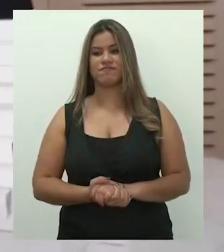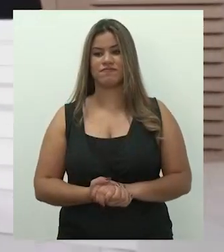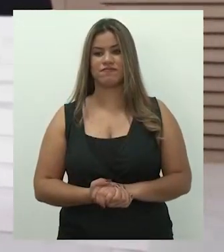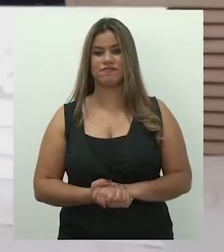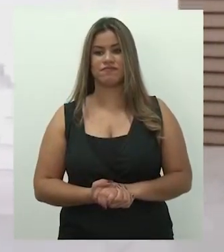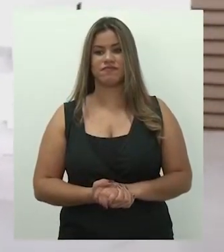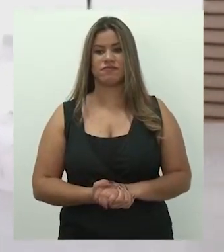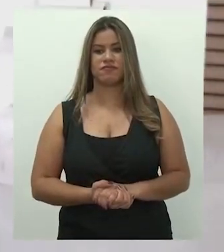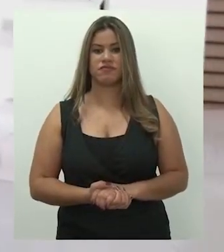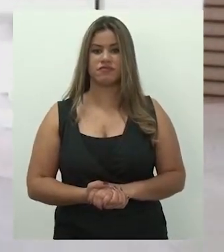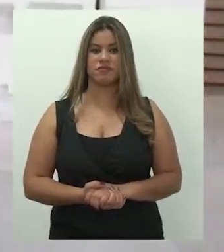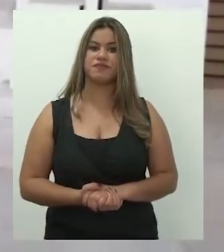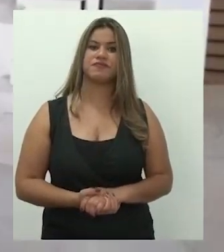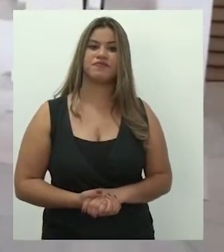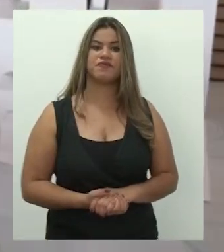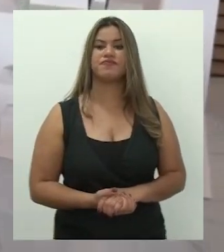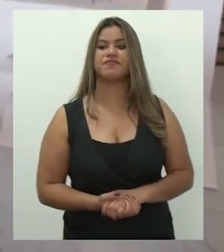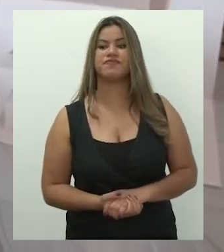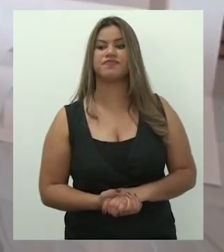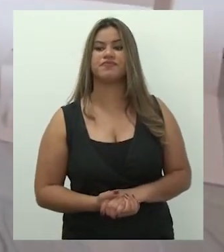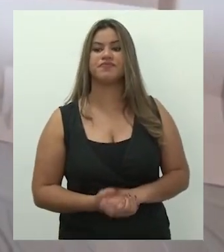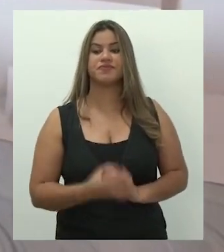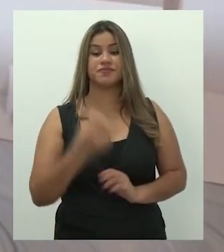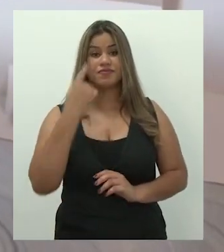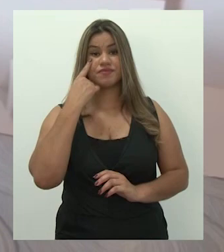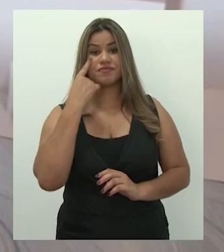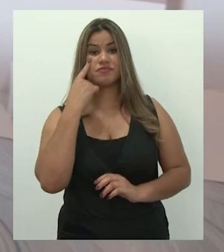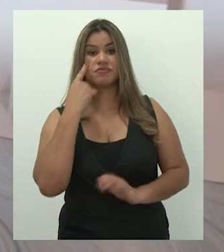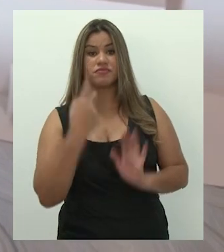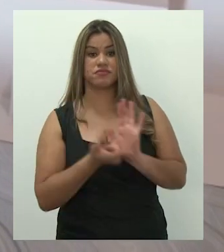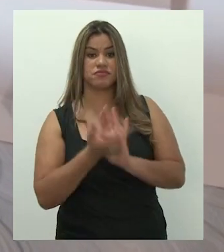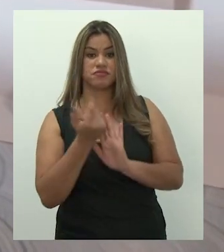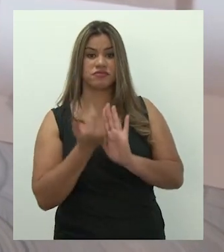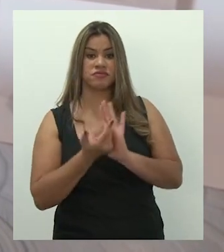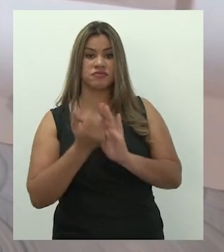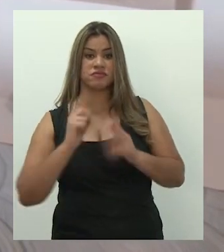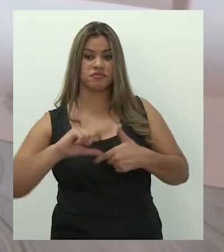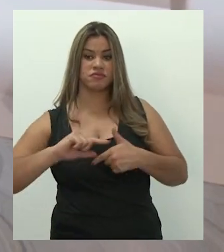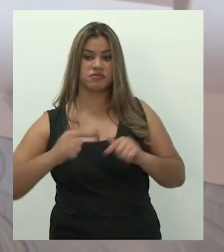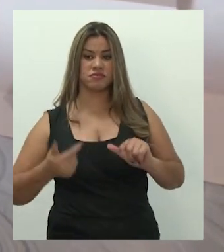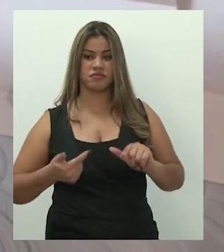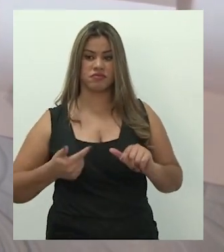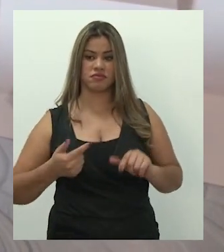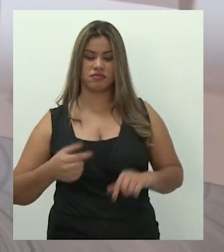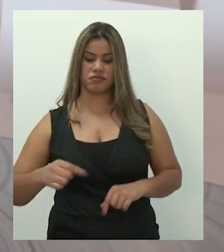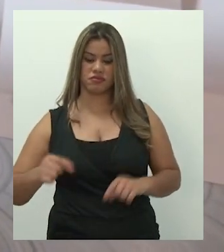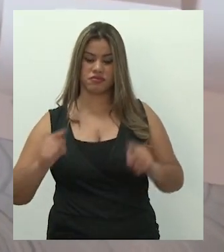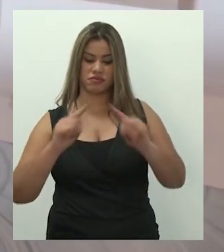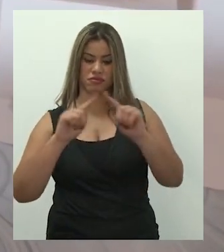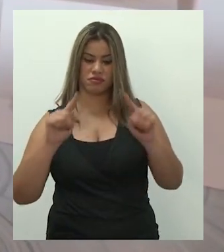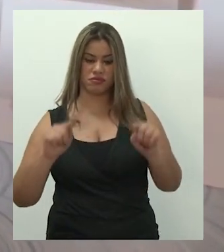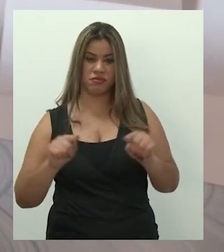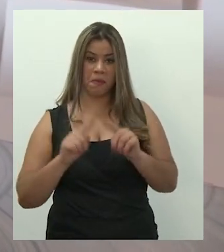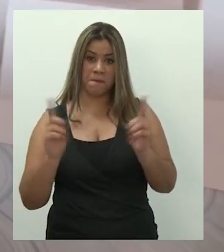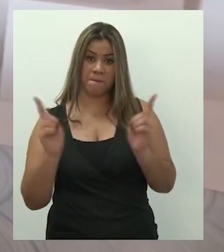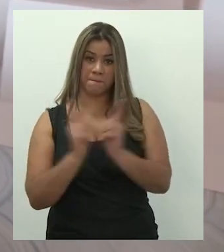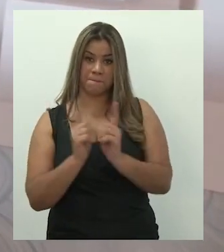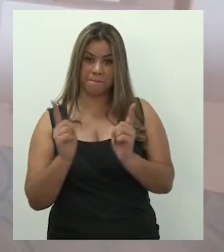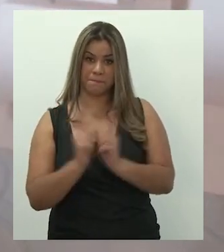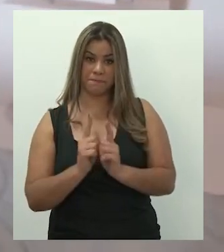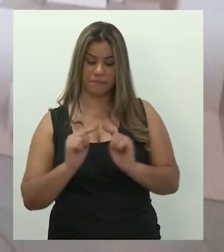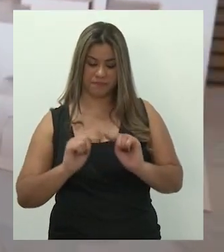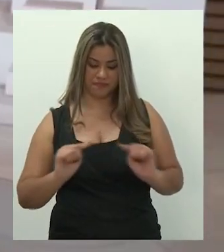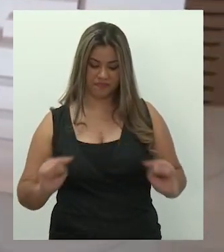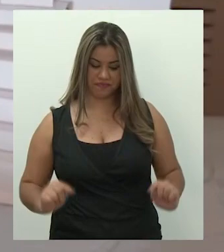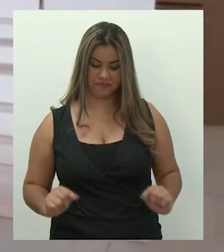a repetição das figuras geométricas, nesse caso, o retângulo menor que se repete, aqui e